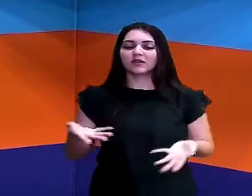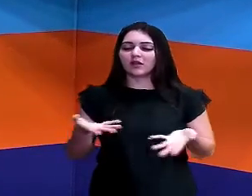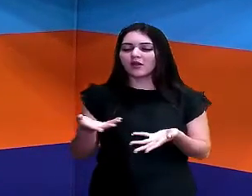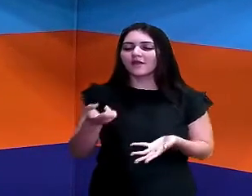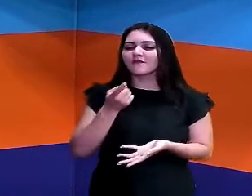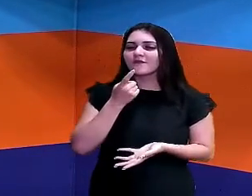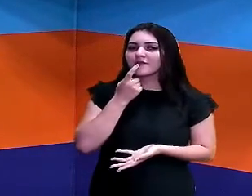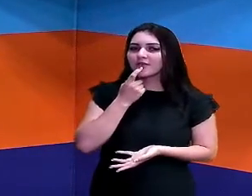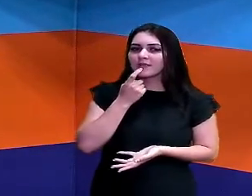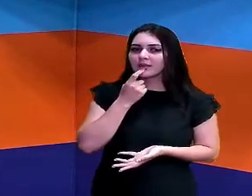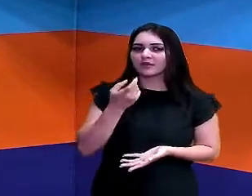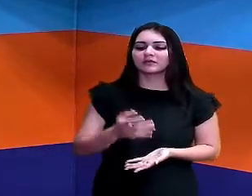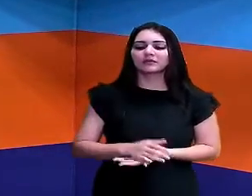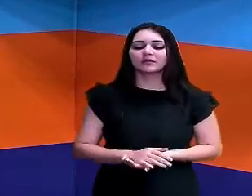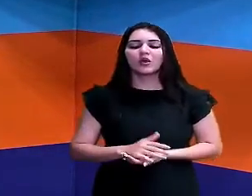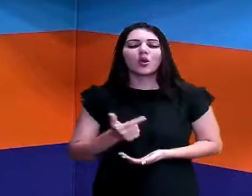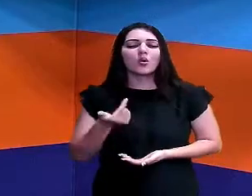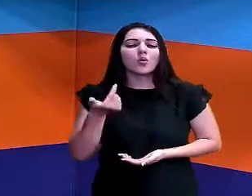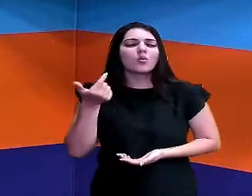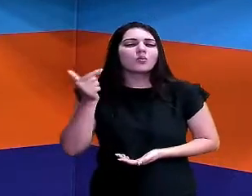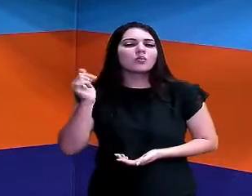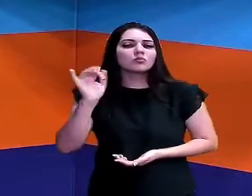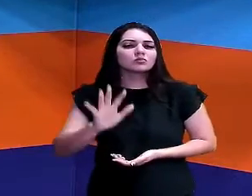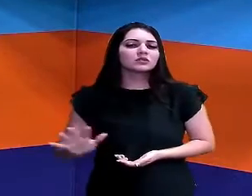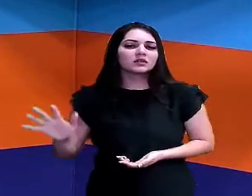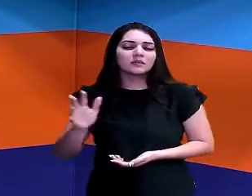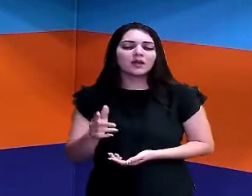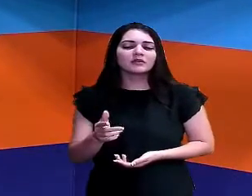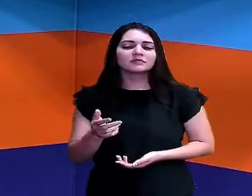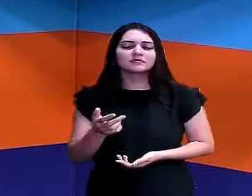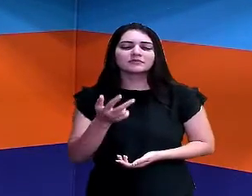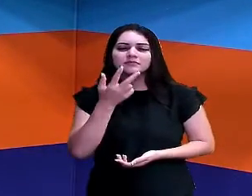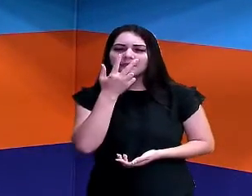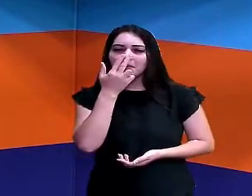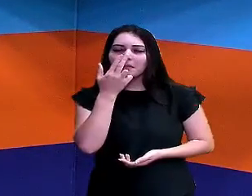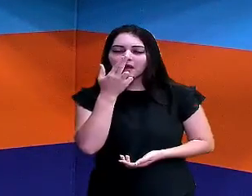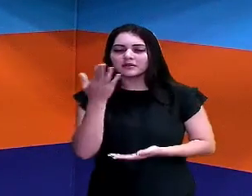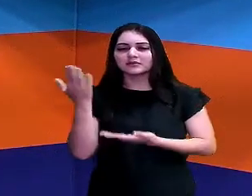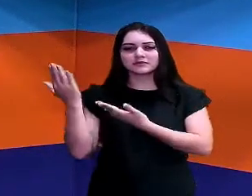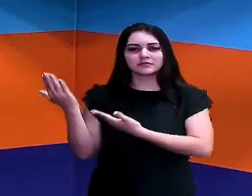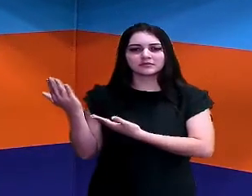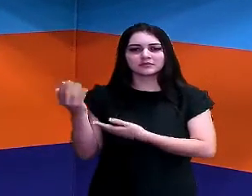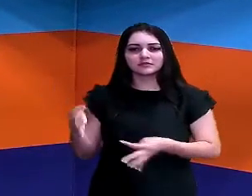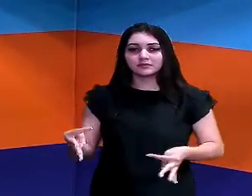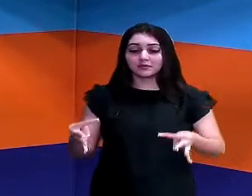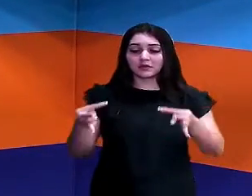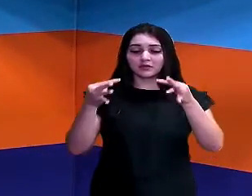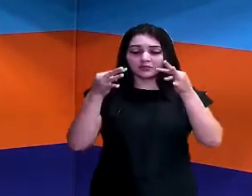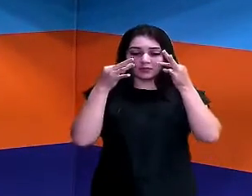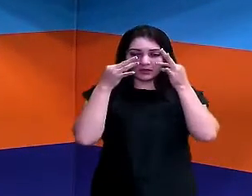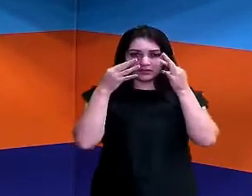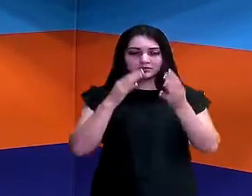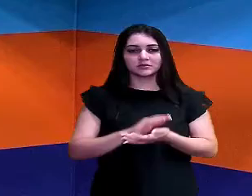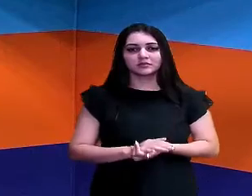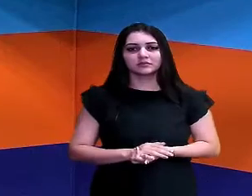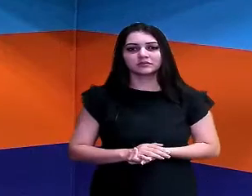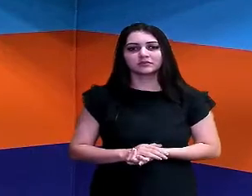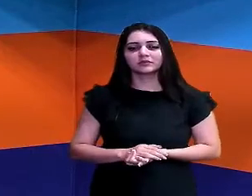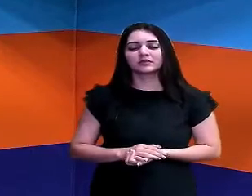vermelho. Que outra figura se parece com essa aqui? Presta bem atenção aí, ó.